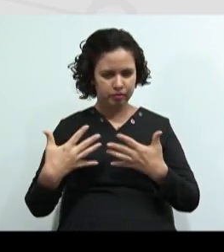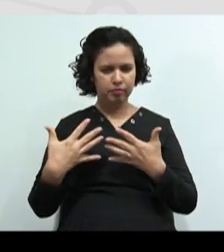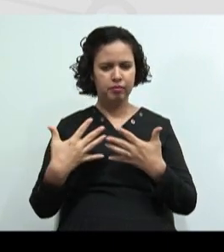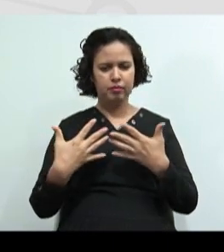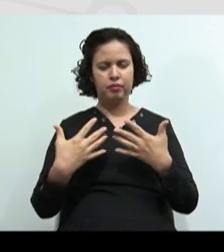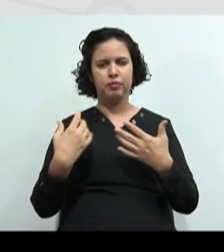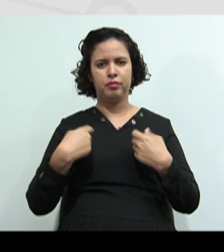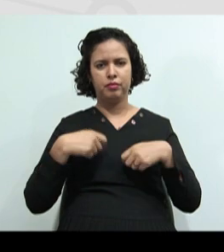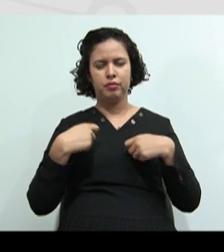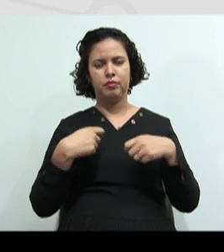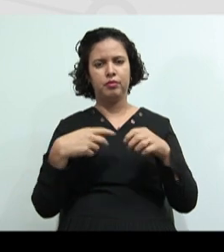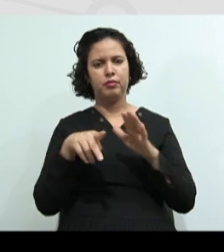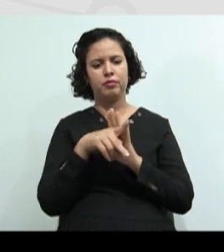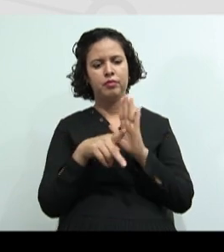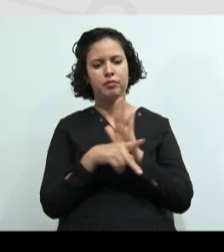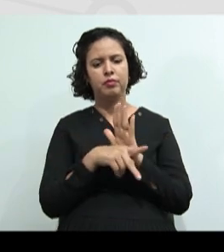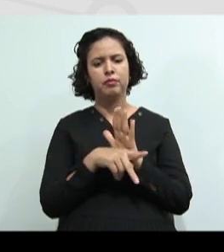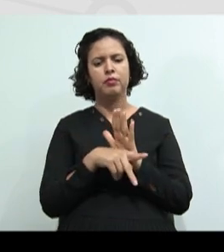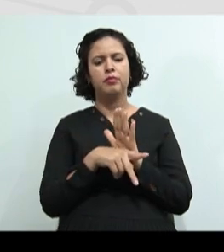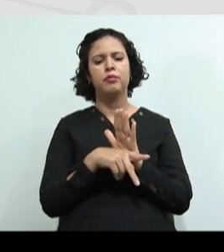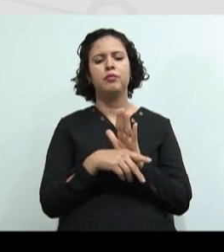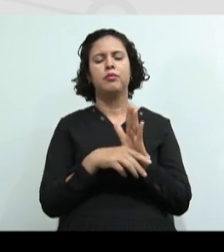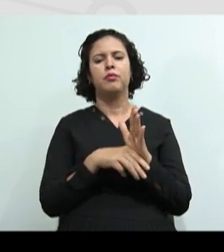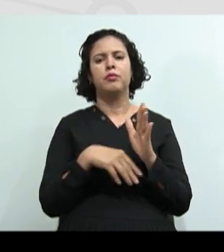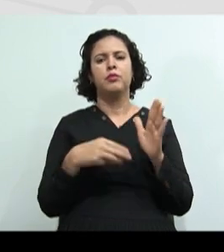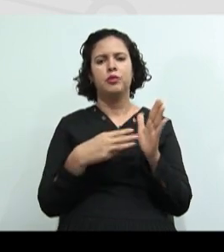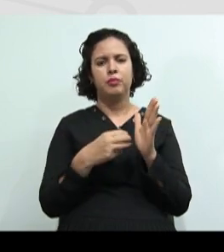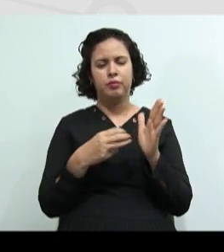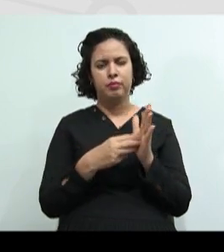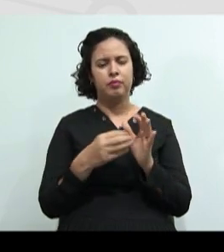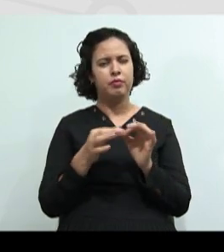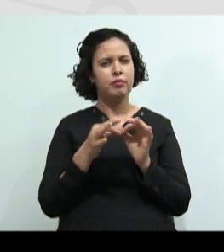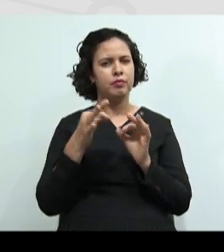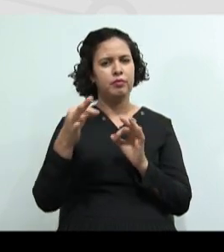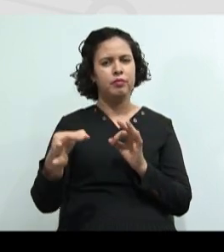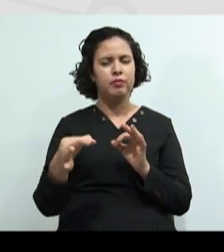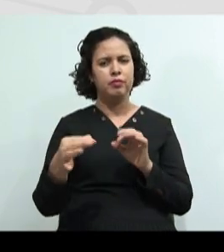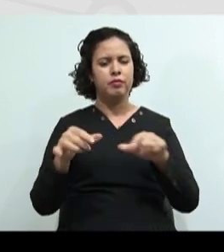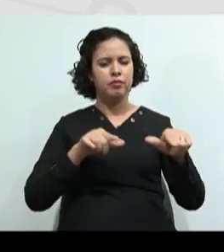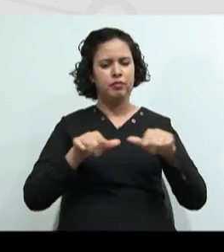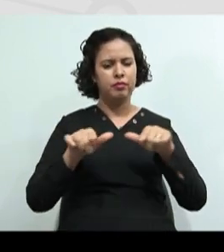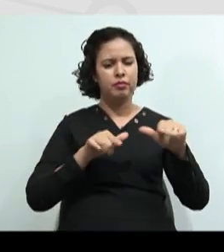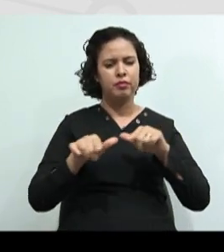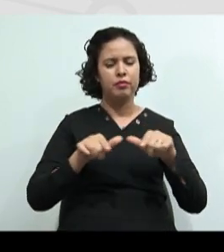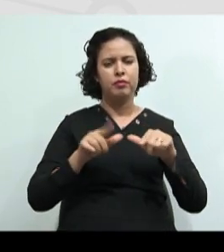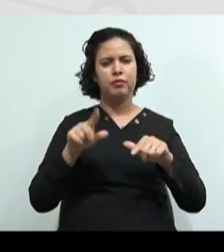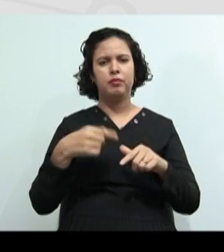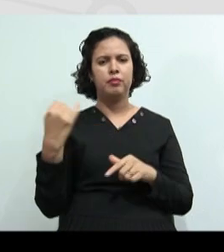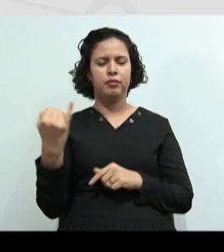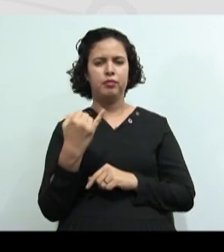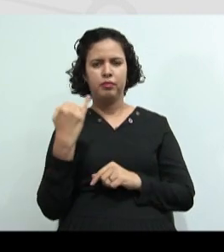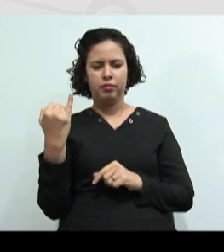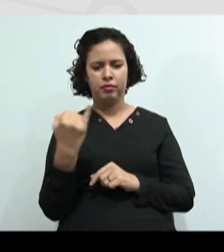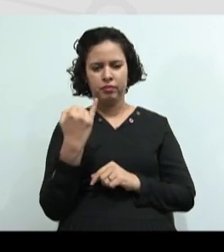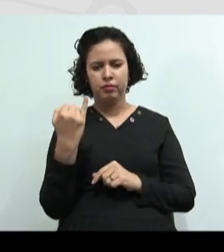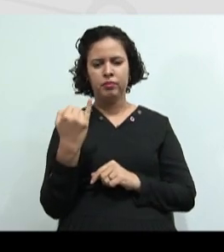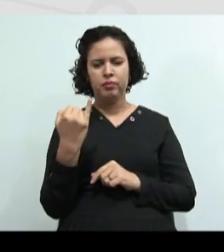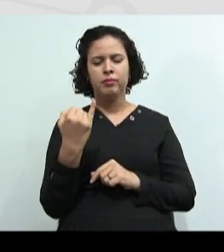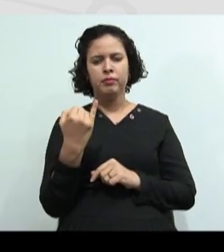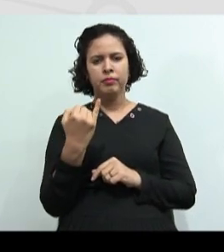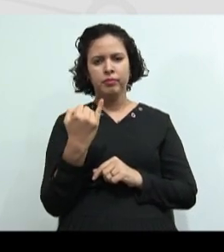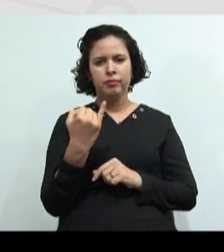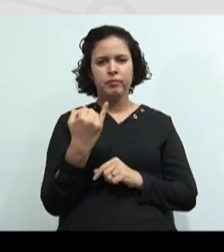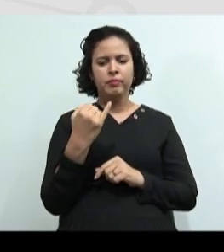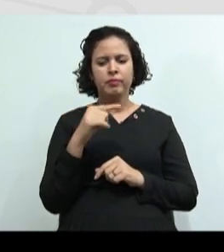estabelecer um padrão, tá? Os métodos de mensuração e do desempenho, isso aqui é muito necessário, tá? Quando